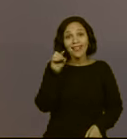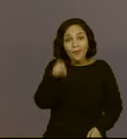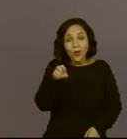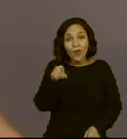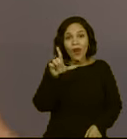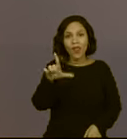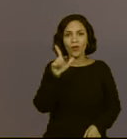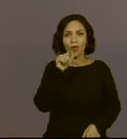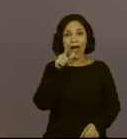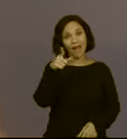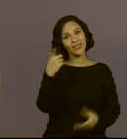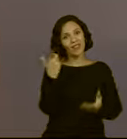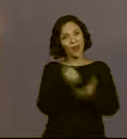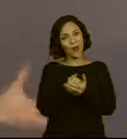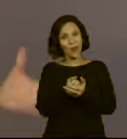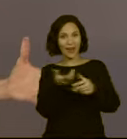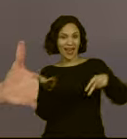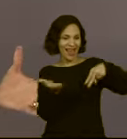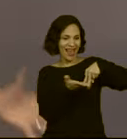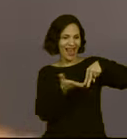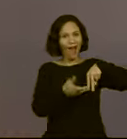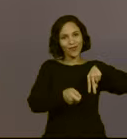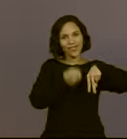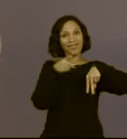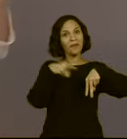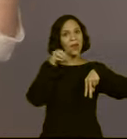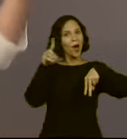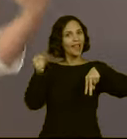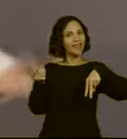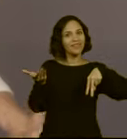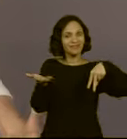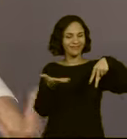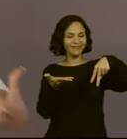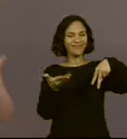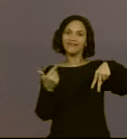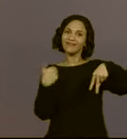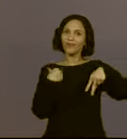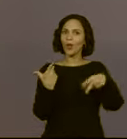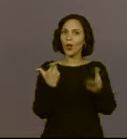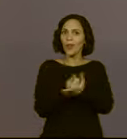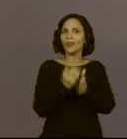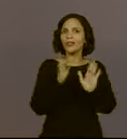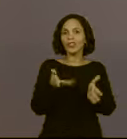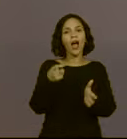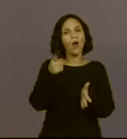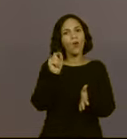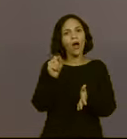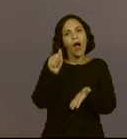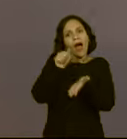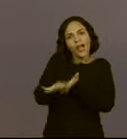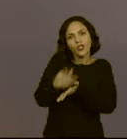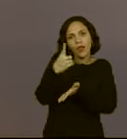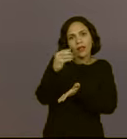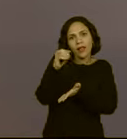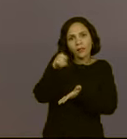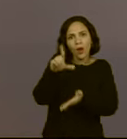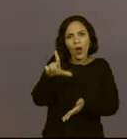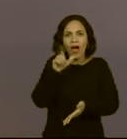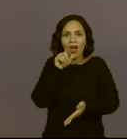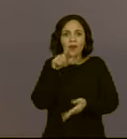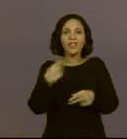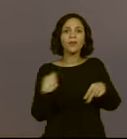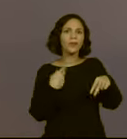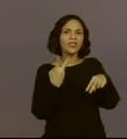você vai lá compra uma calça jeans que está na moda consome né esses 10 mil litros de água e